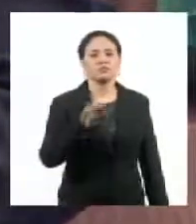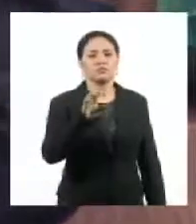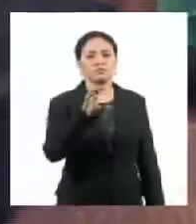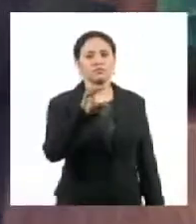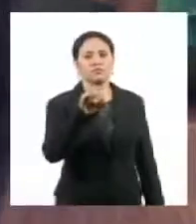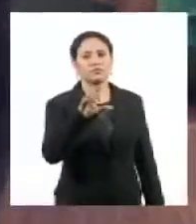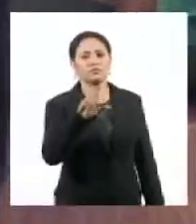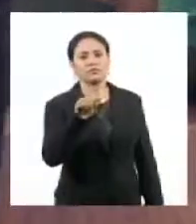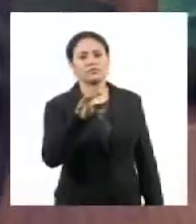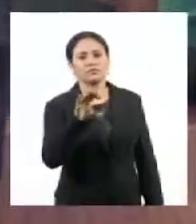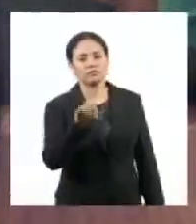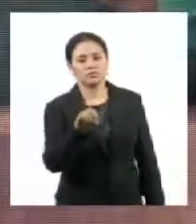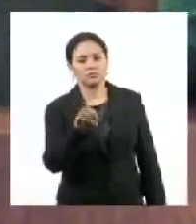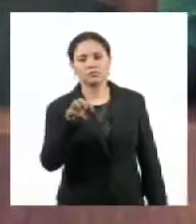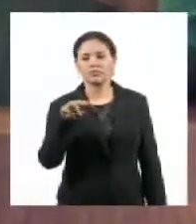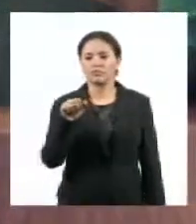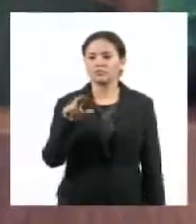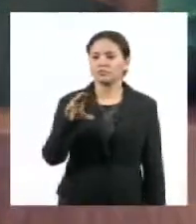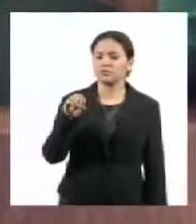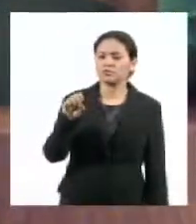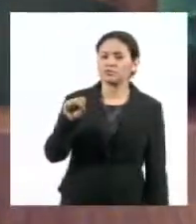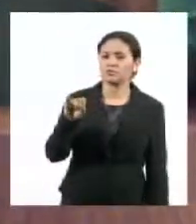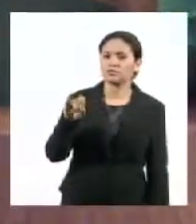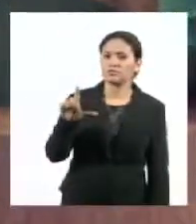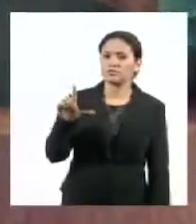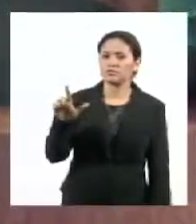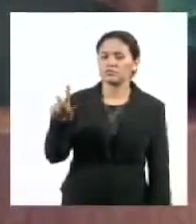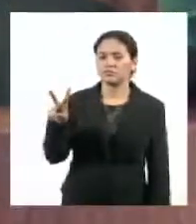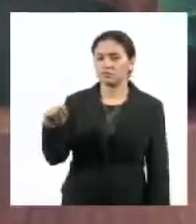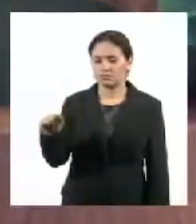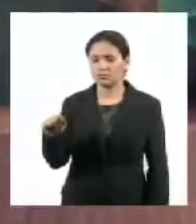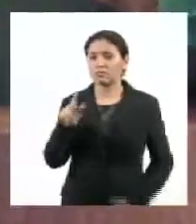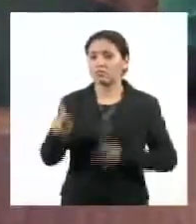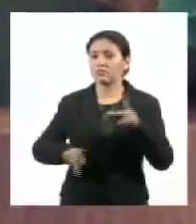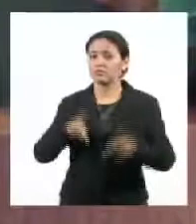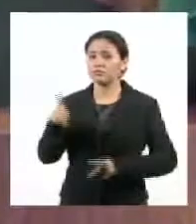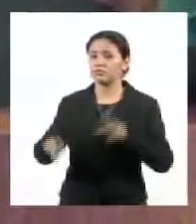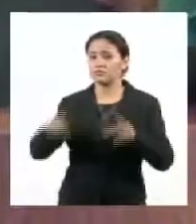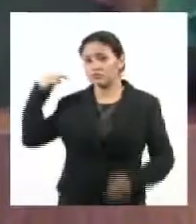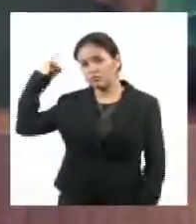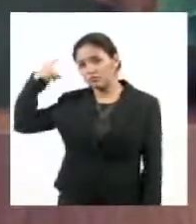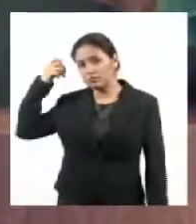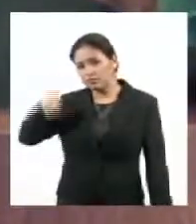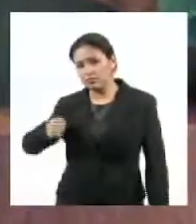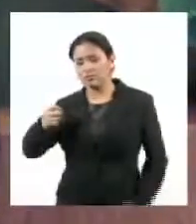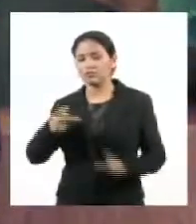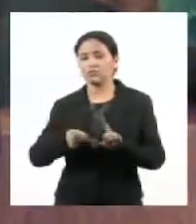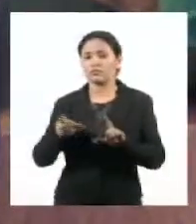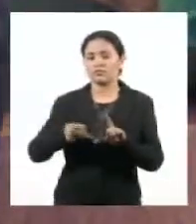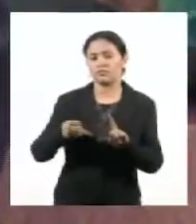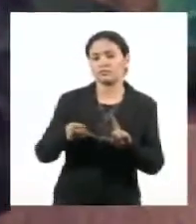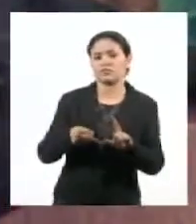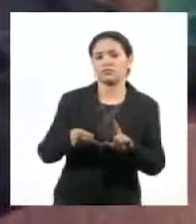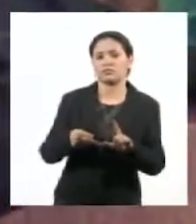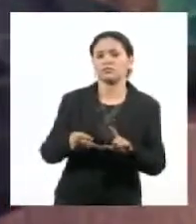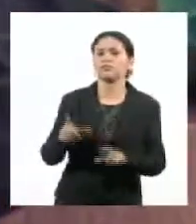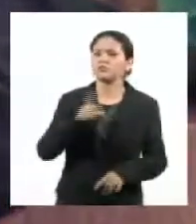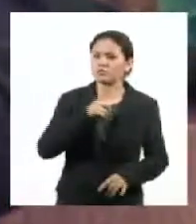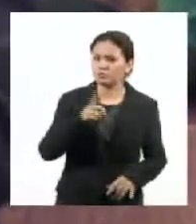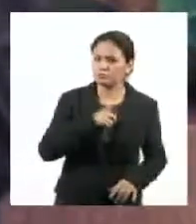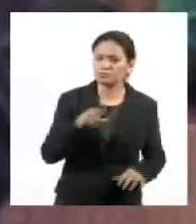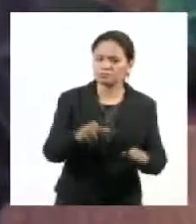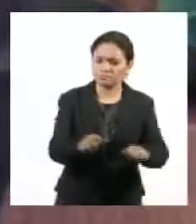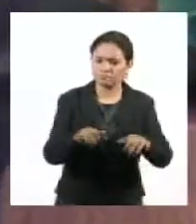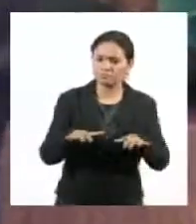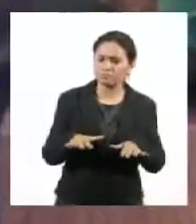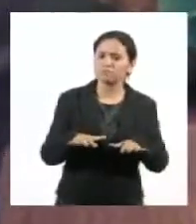a população de Passo do Miá e Ribamar. Uma audiência riquíssima com a participação da população.